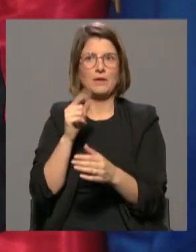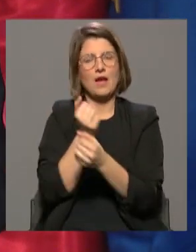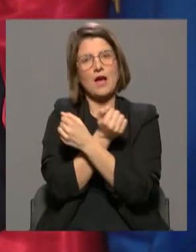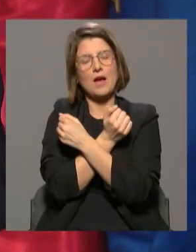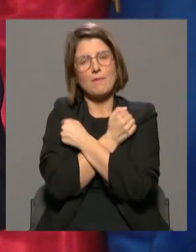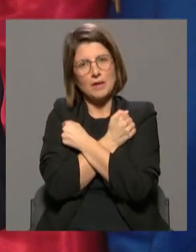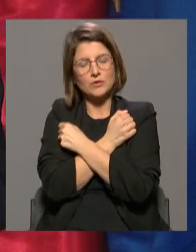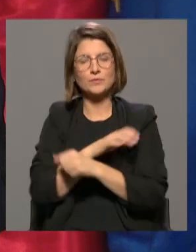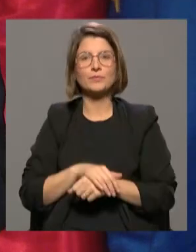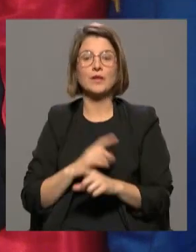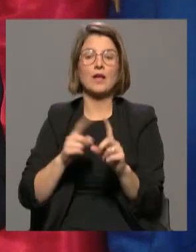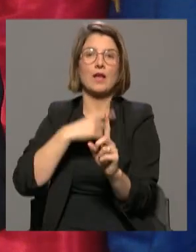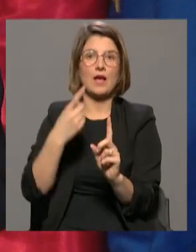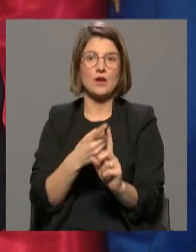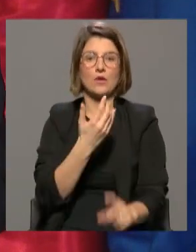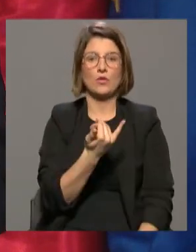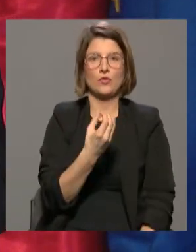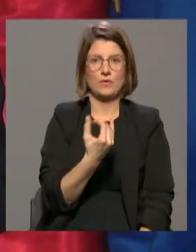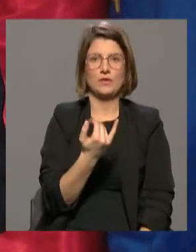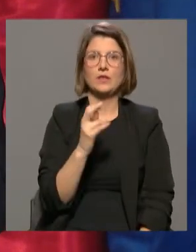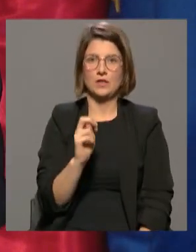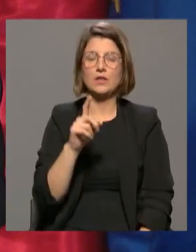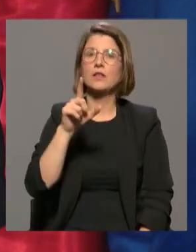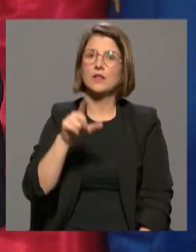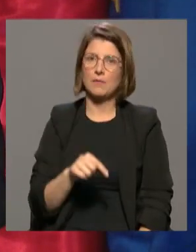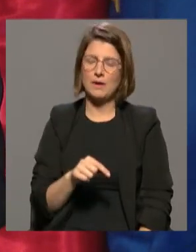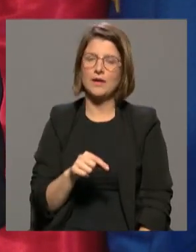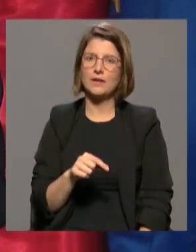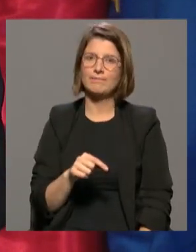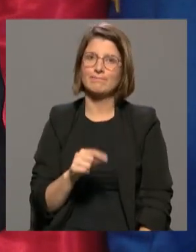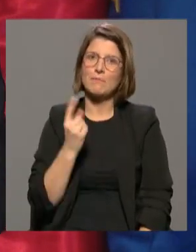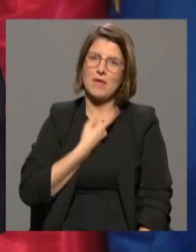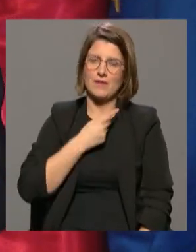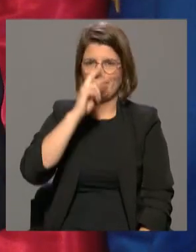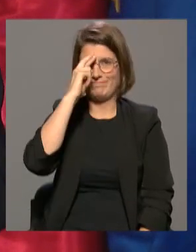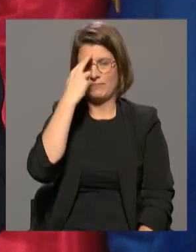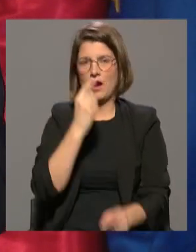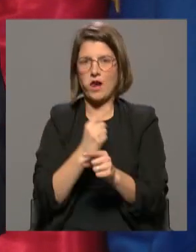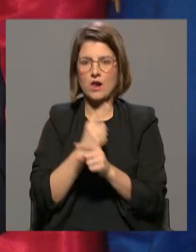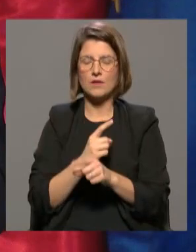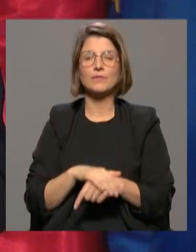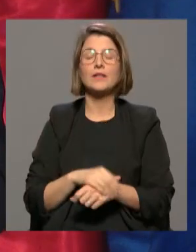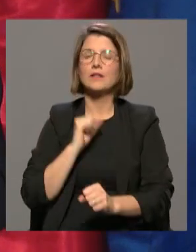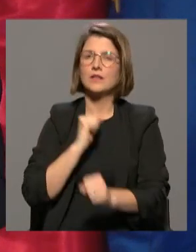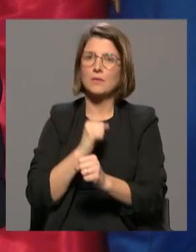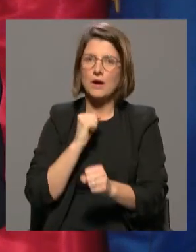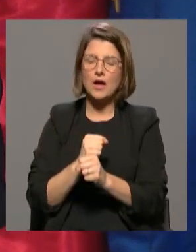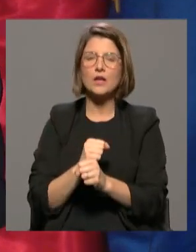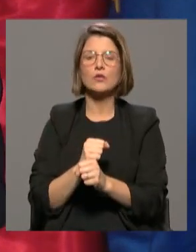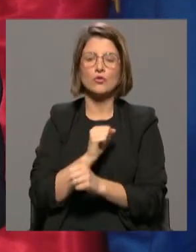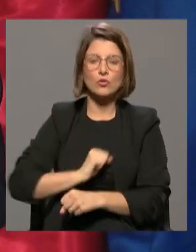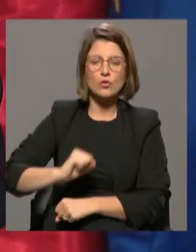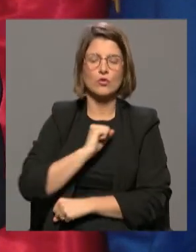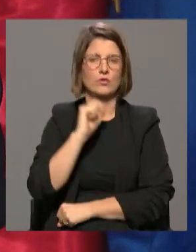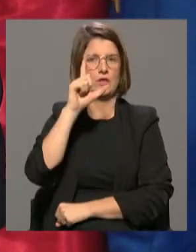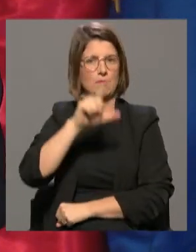em 2023 também se impõe um apelo à nossa resiliência ao nosso trabalho e a nossa capacidade de